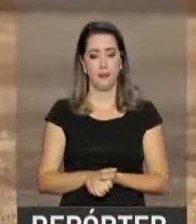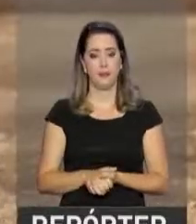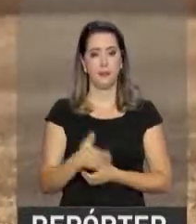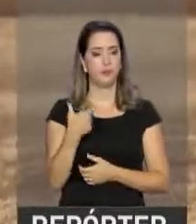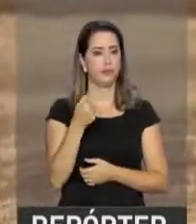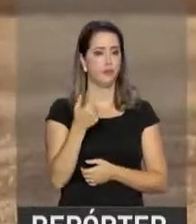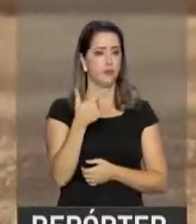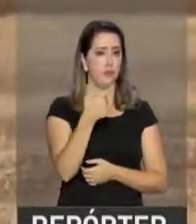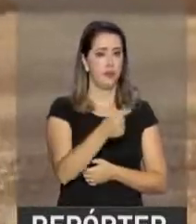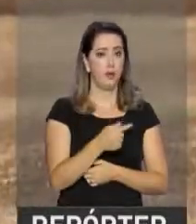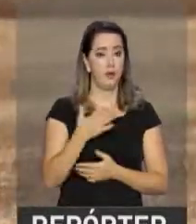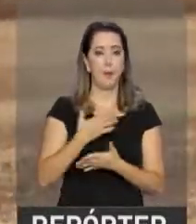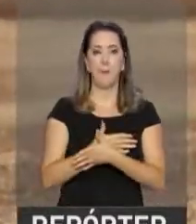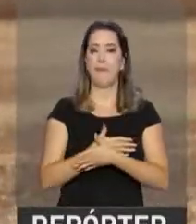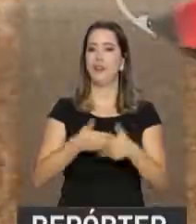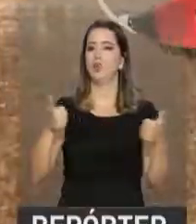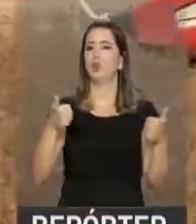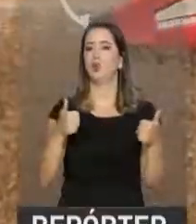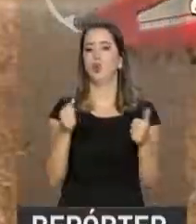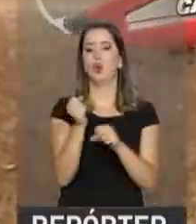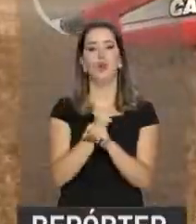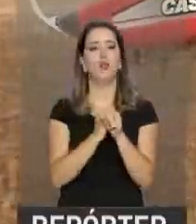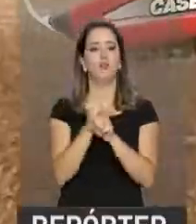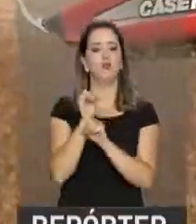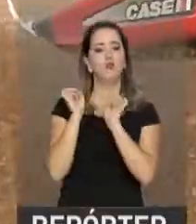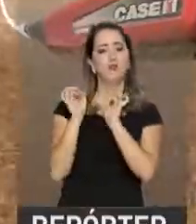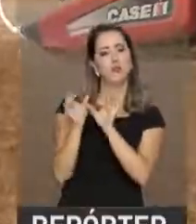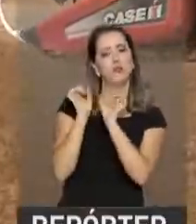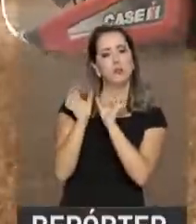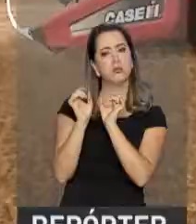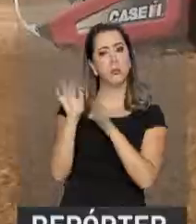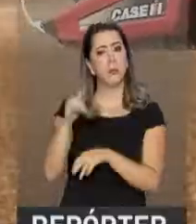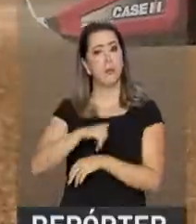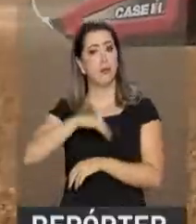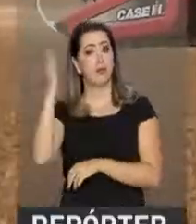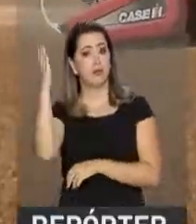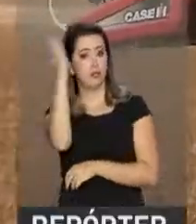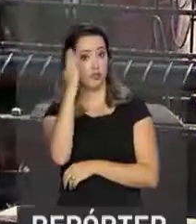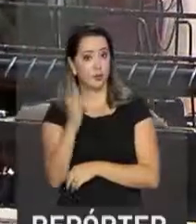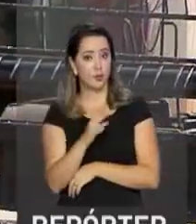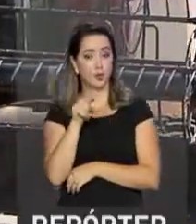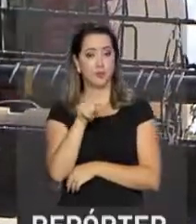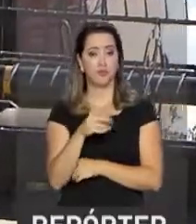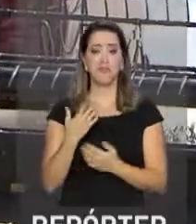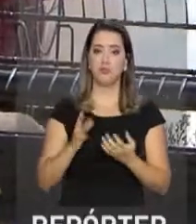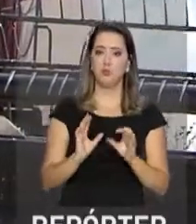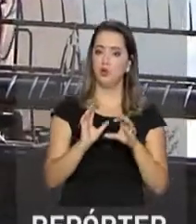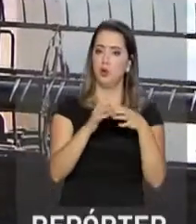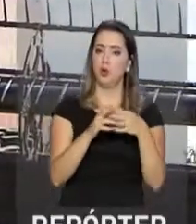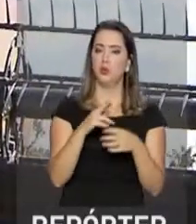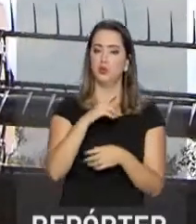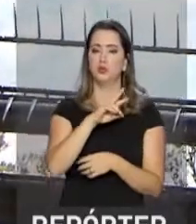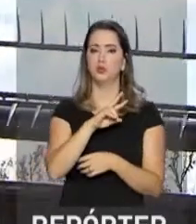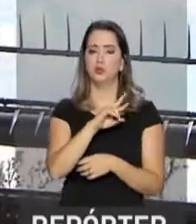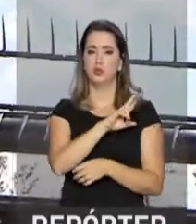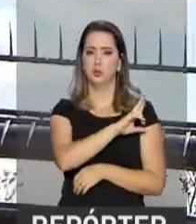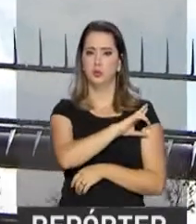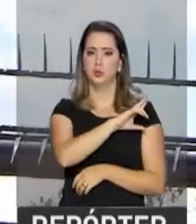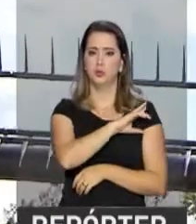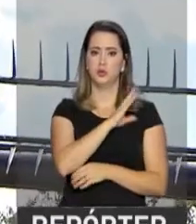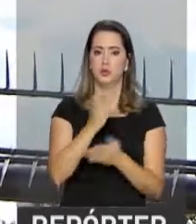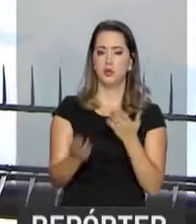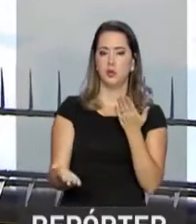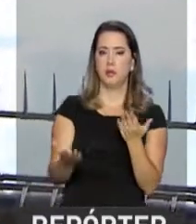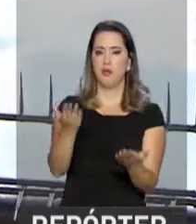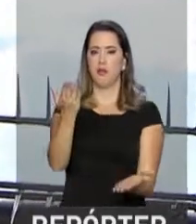2017 foi um dos melhores anos para as exportações do agronegócio brasileiro o setor foi o responsável por manter a